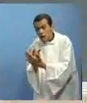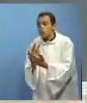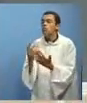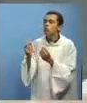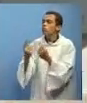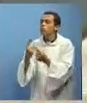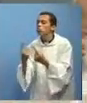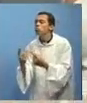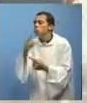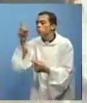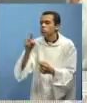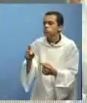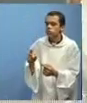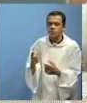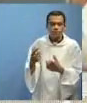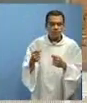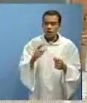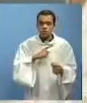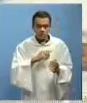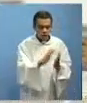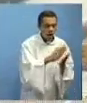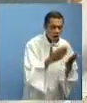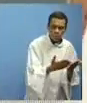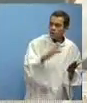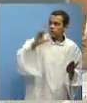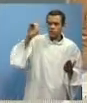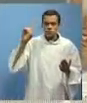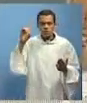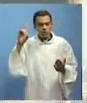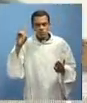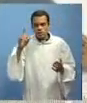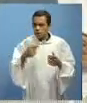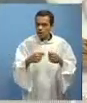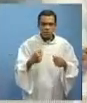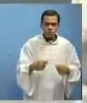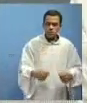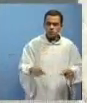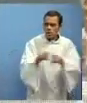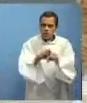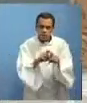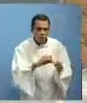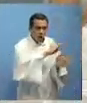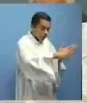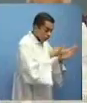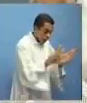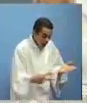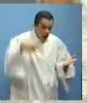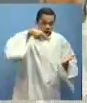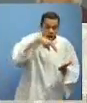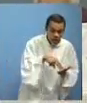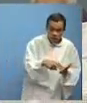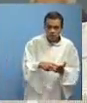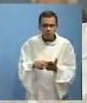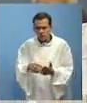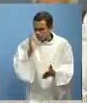como josé você pai você mãe tem que ter coragem de levantar de noite de fugir se for preciso de largar tudo de